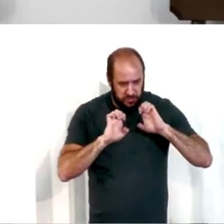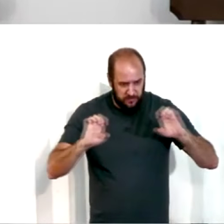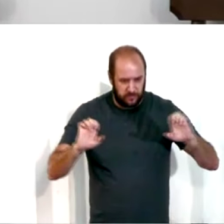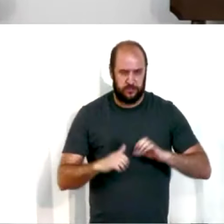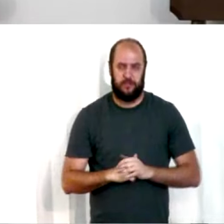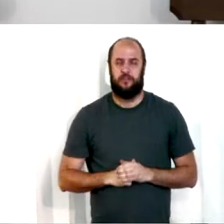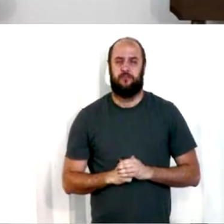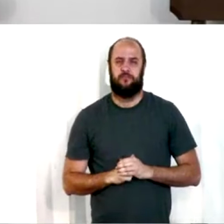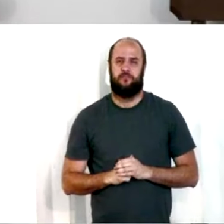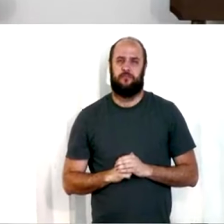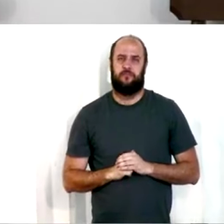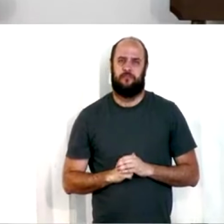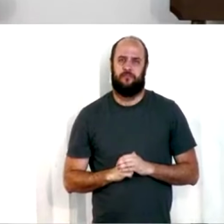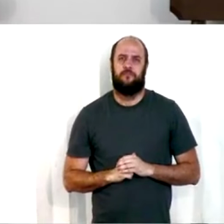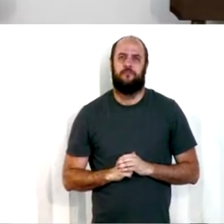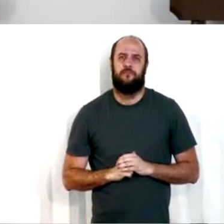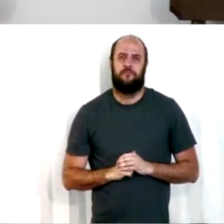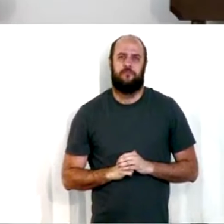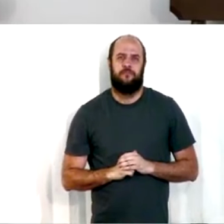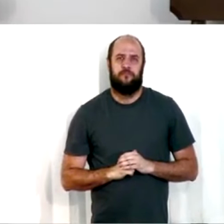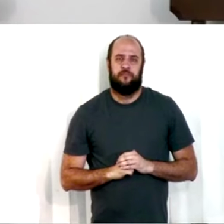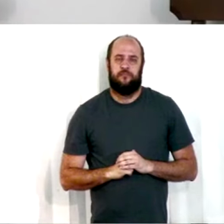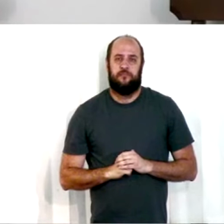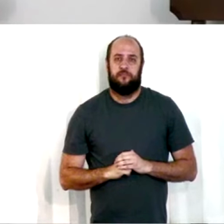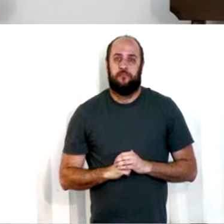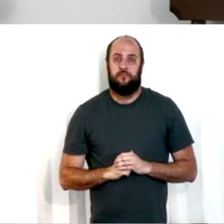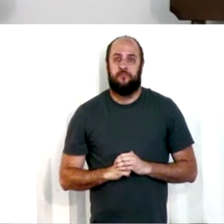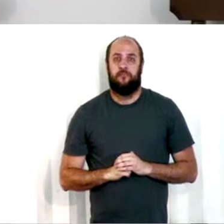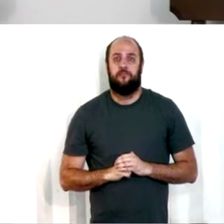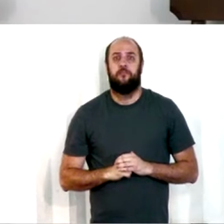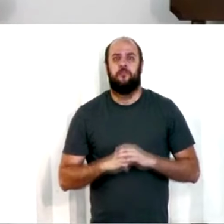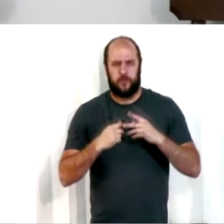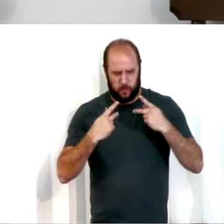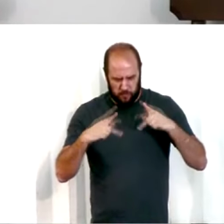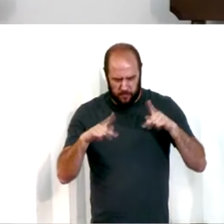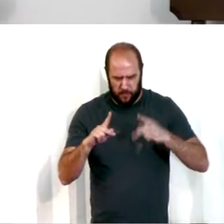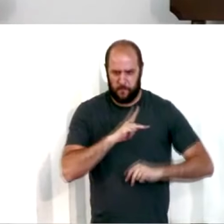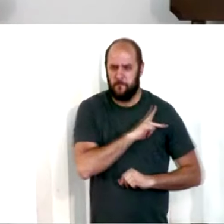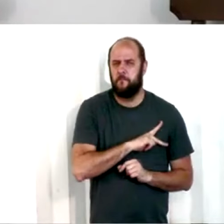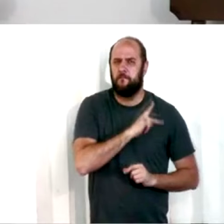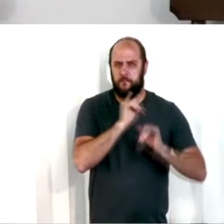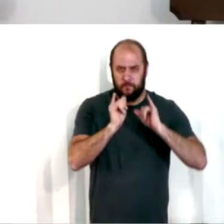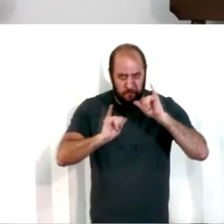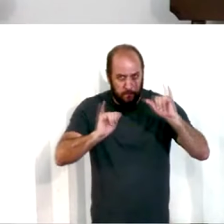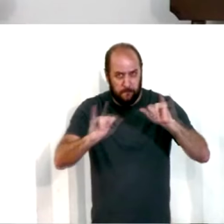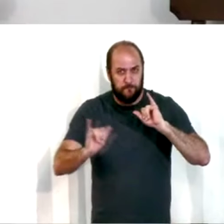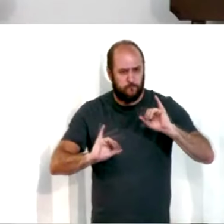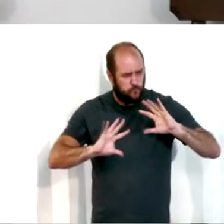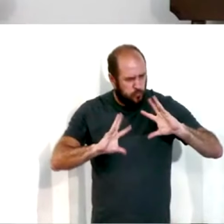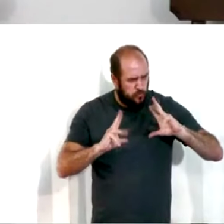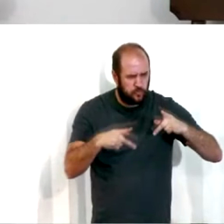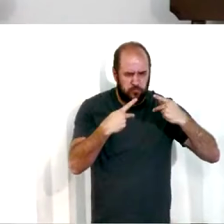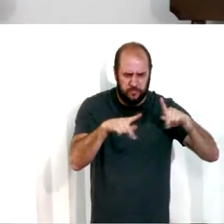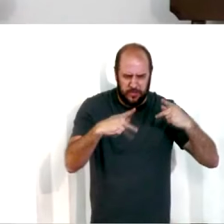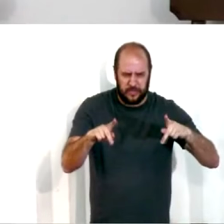ouvistes, e que foi pregado a toda criatura debaixo do céu, e do qual eu, Paulo, me tornei ministro.